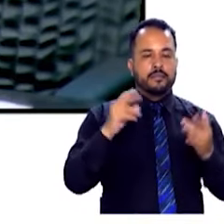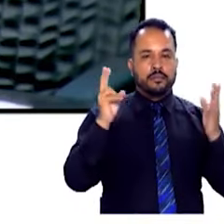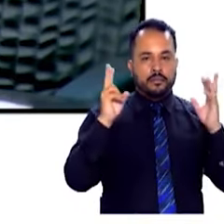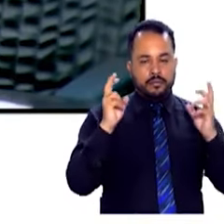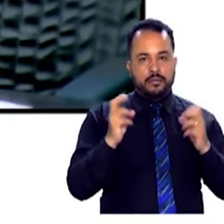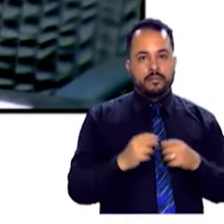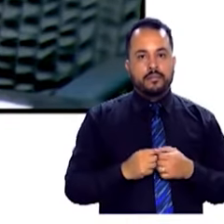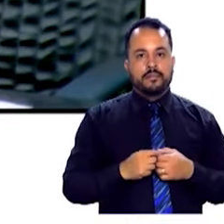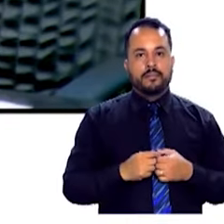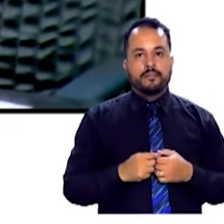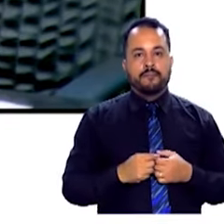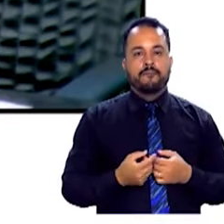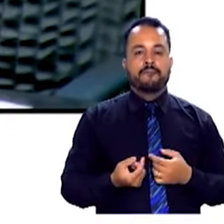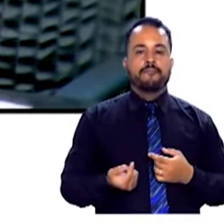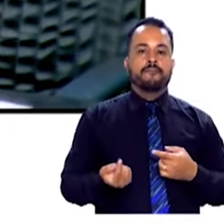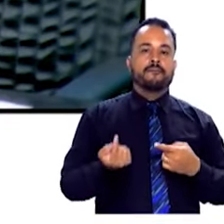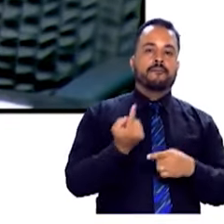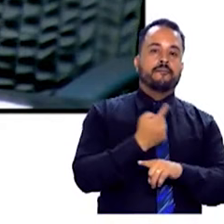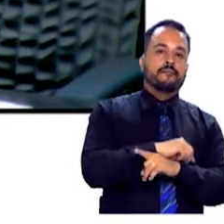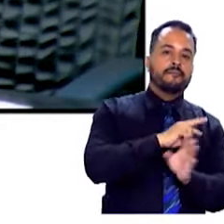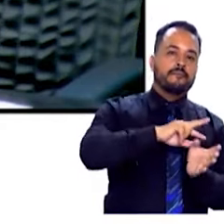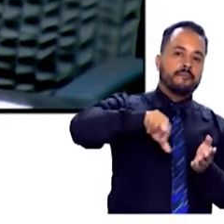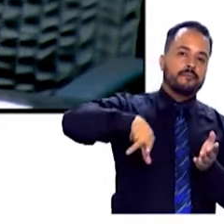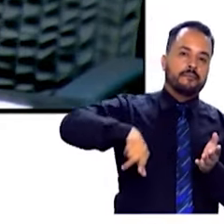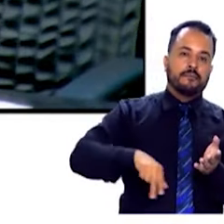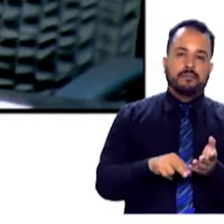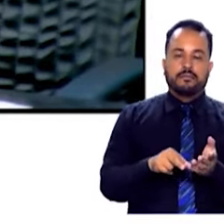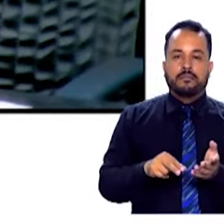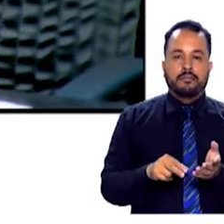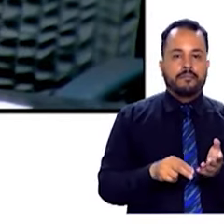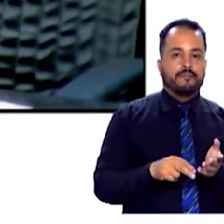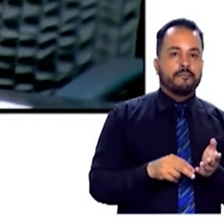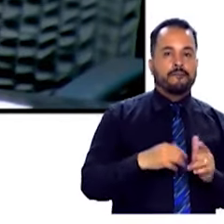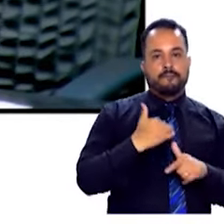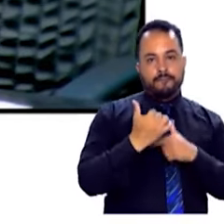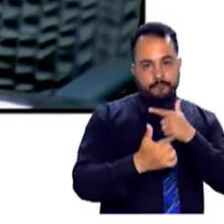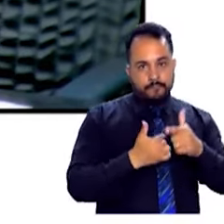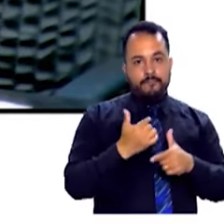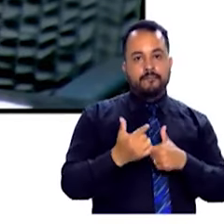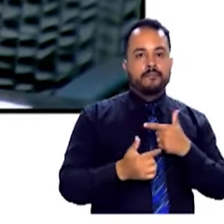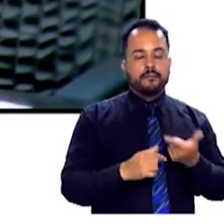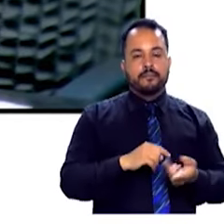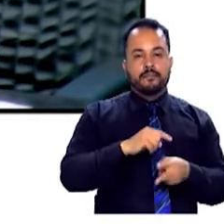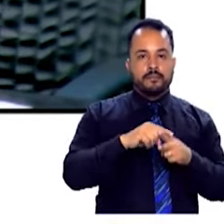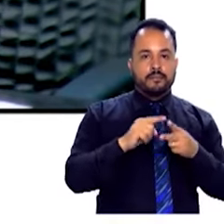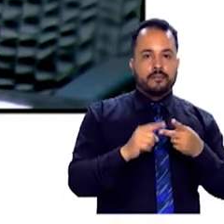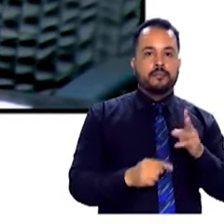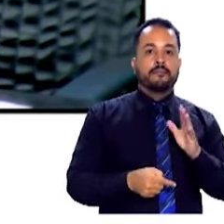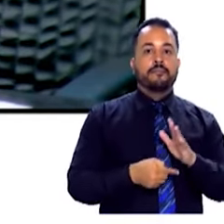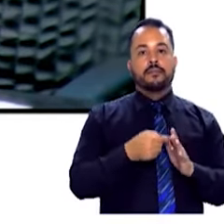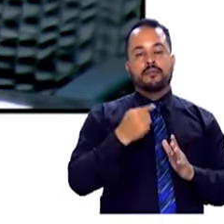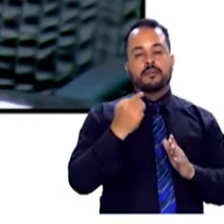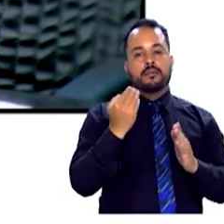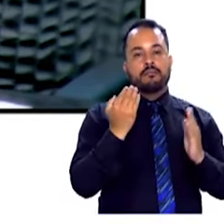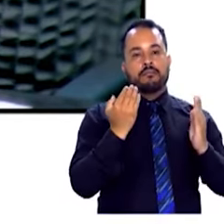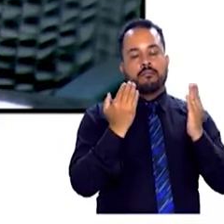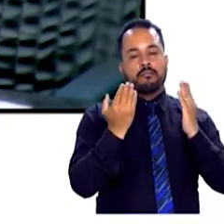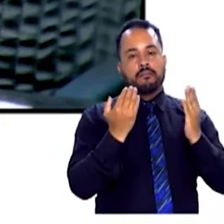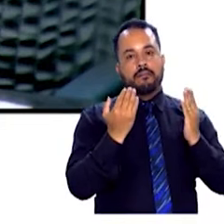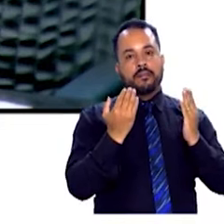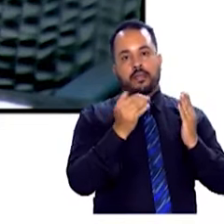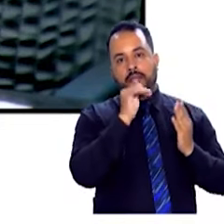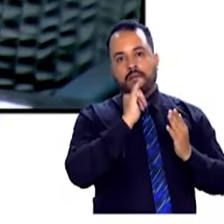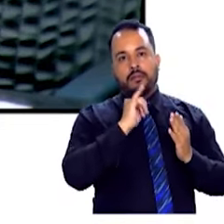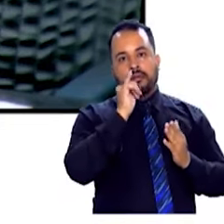aqui é interessante notar o professor Leandro diz isso no no seu trabalho as duas primeiras hipóteses já eram usadas na Suprema corte Argentina